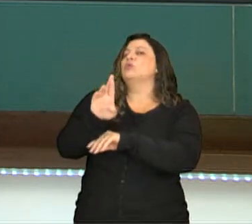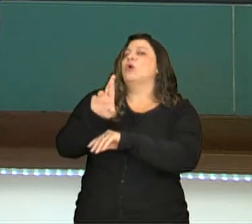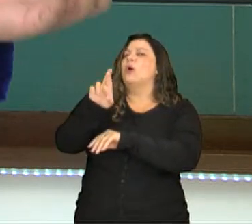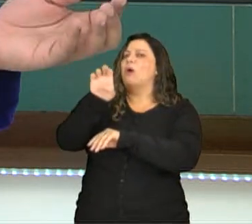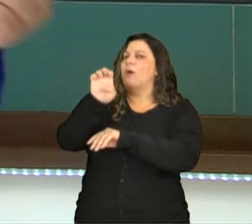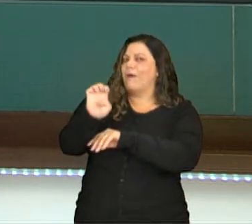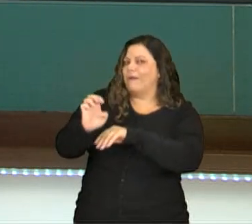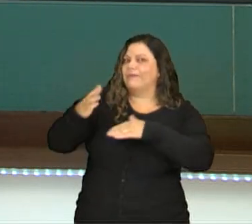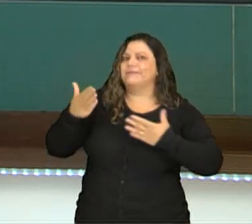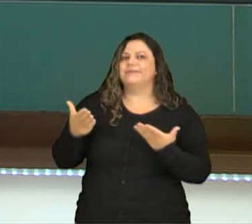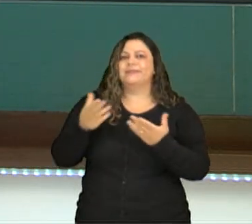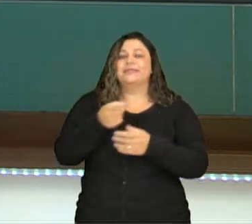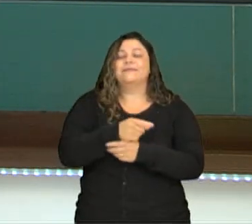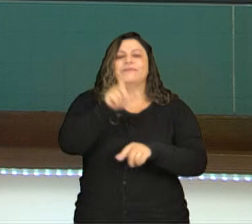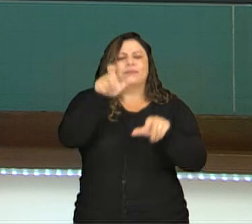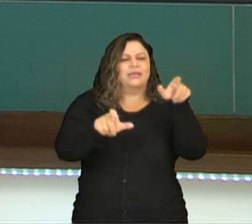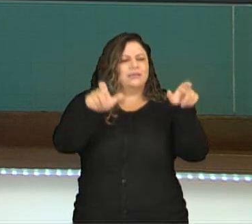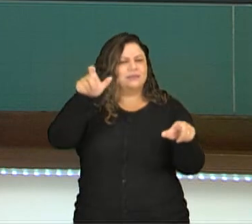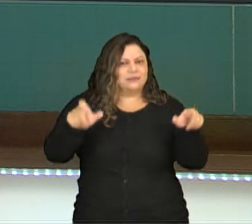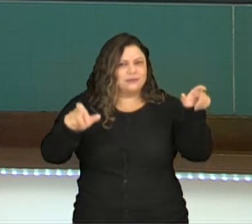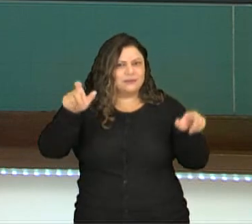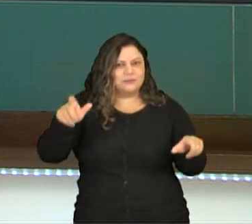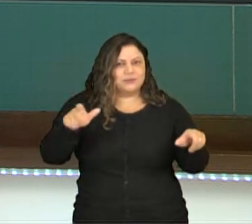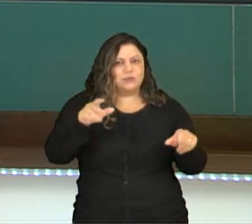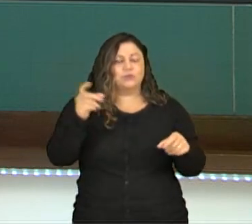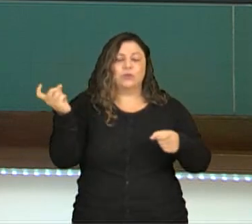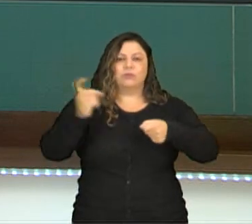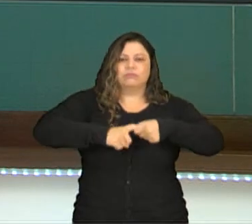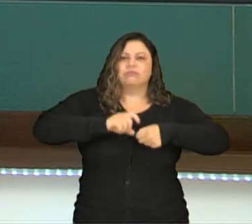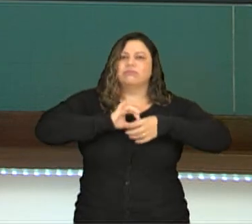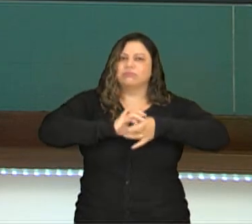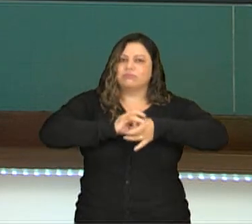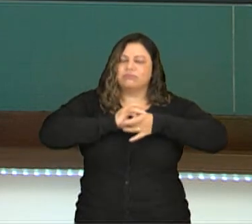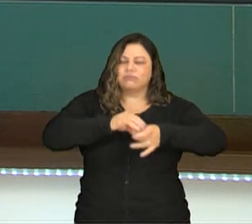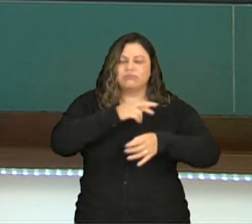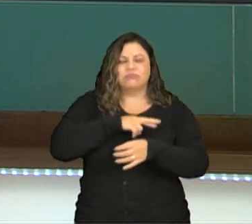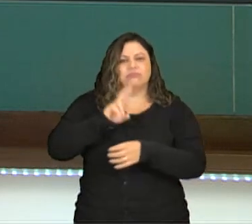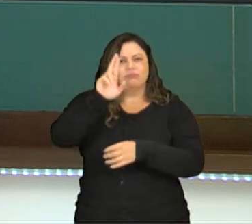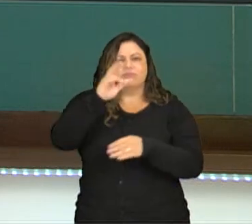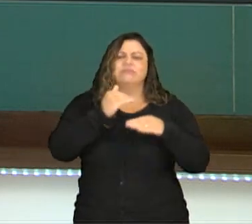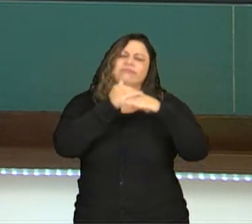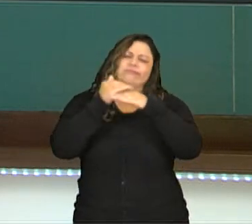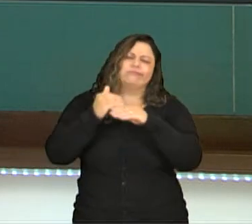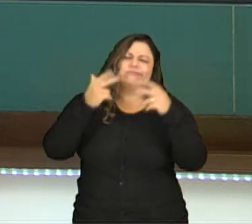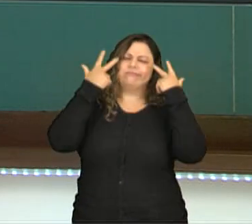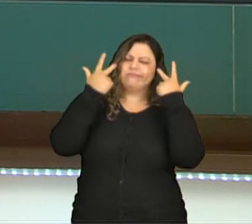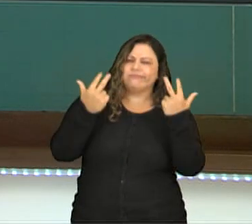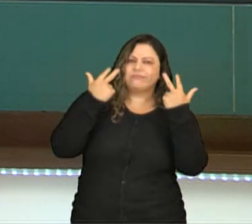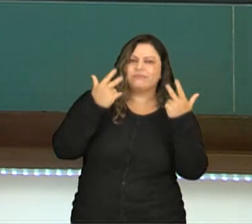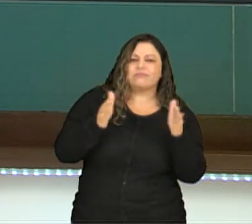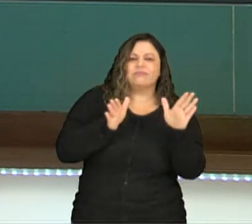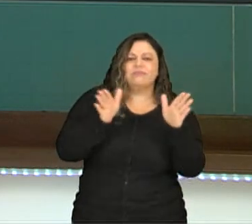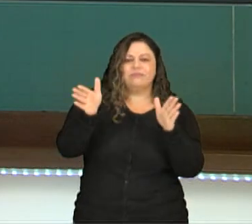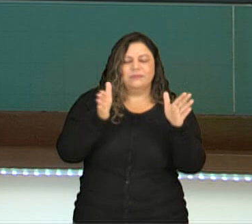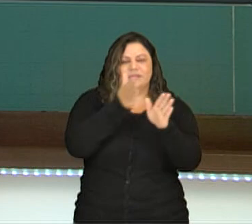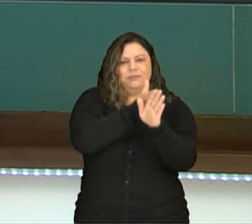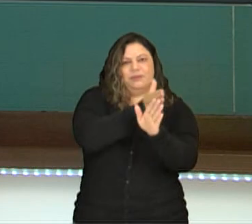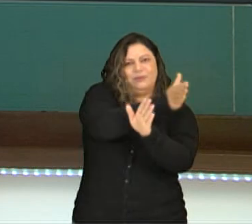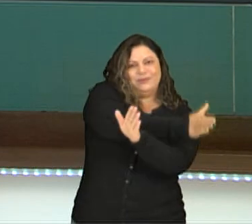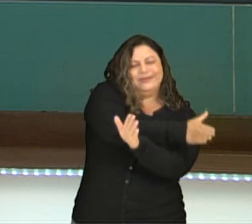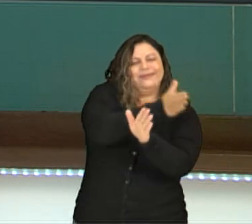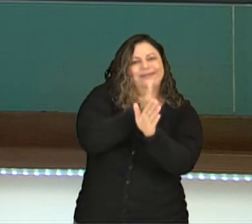não somente as pessoas vinculadas à religiosidade, como era mais comum, por exemplo, no período anterior a esse, como